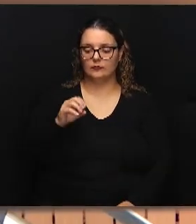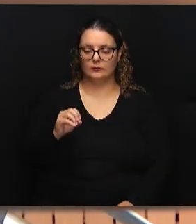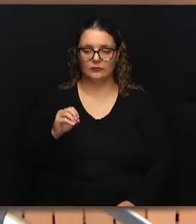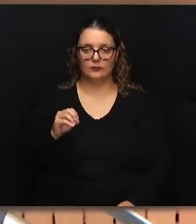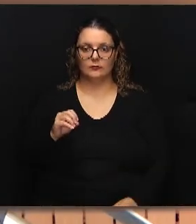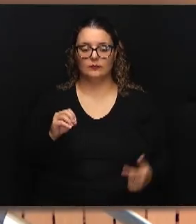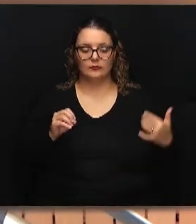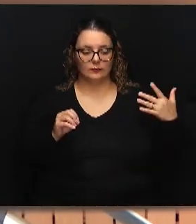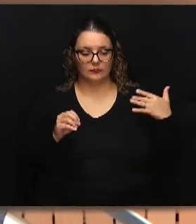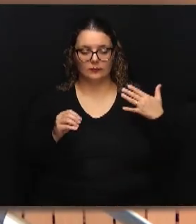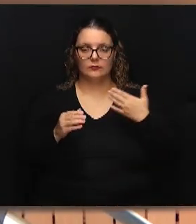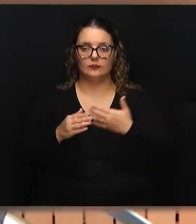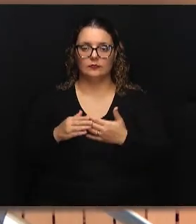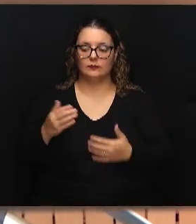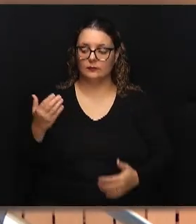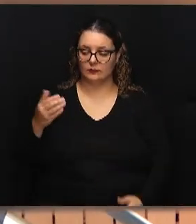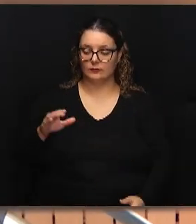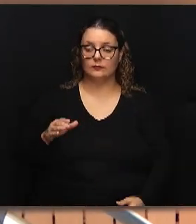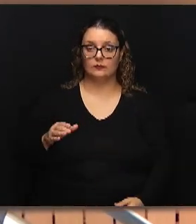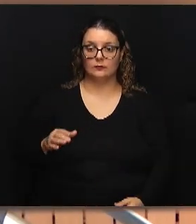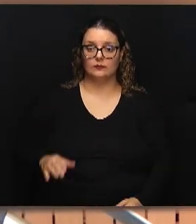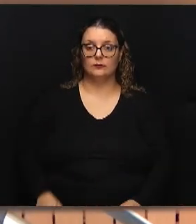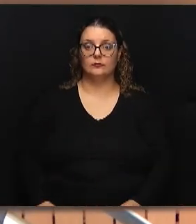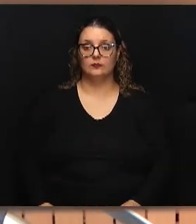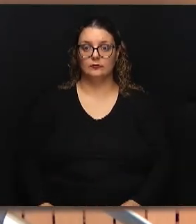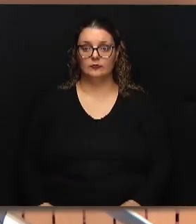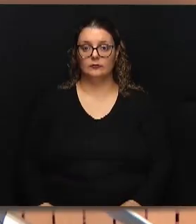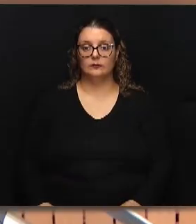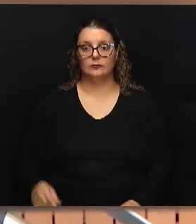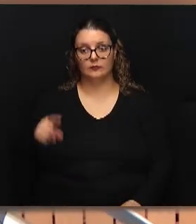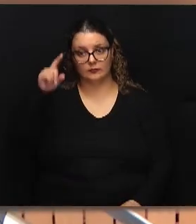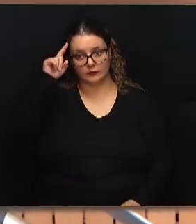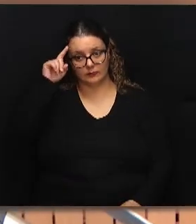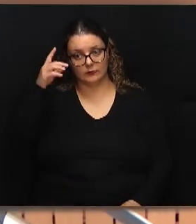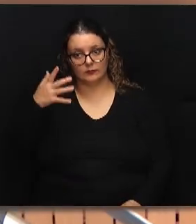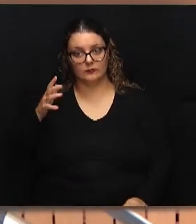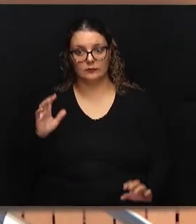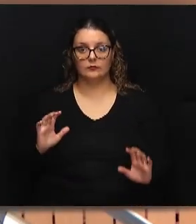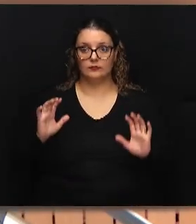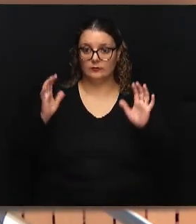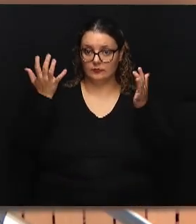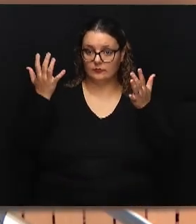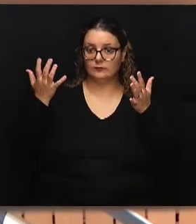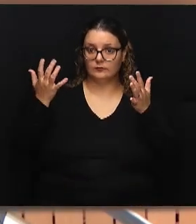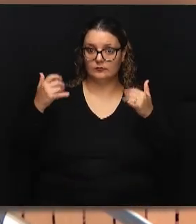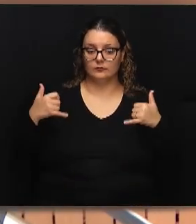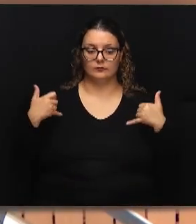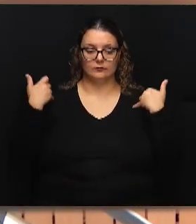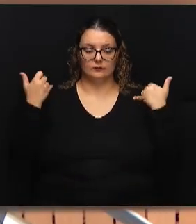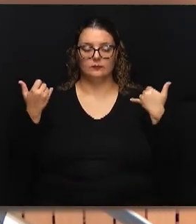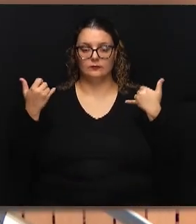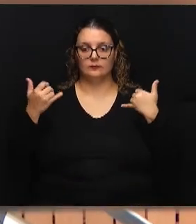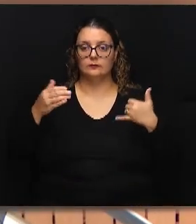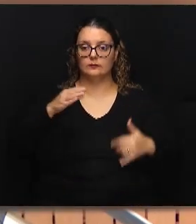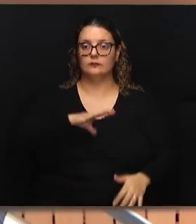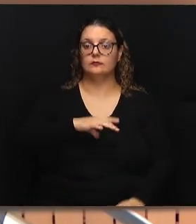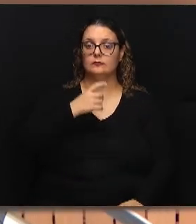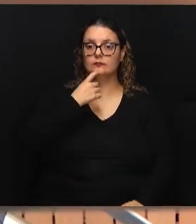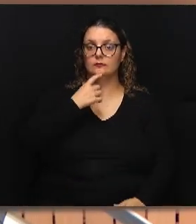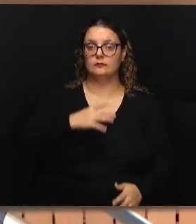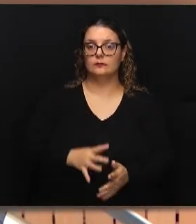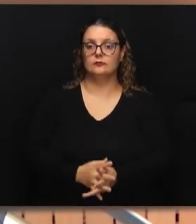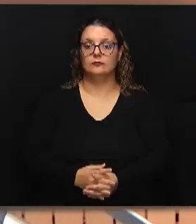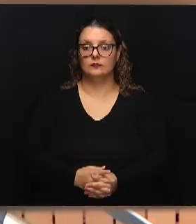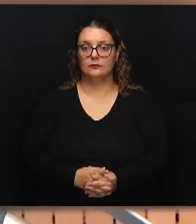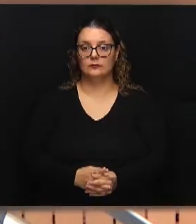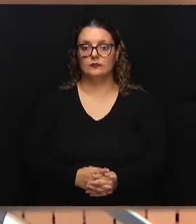lançado propositalmente nesta data para comemorar o aniversário da cidade. E